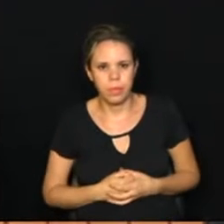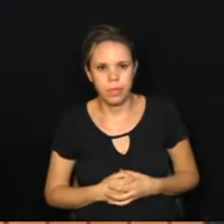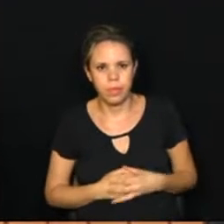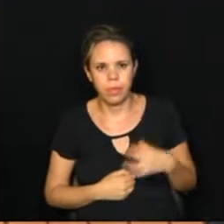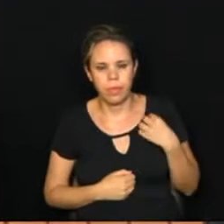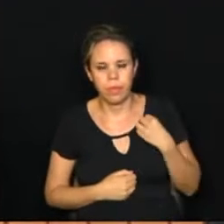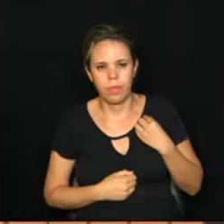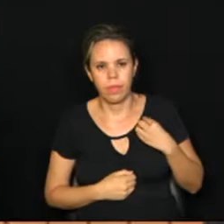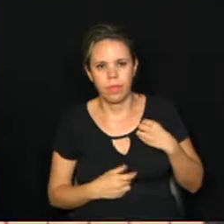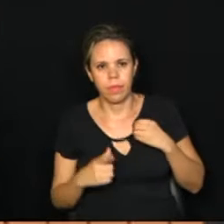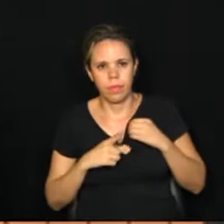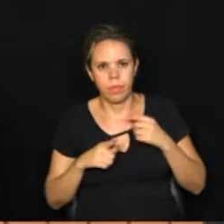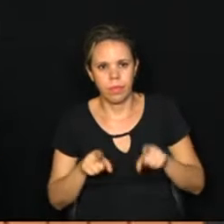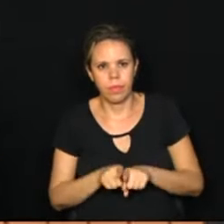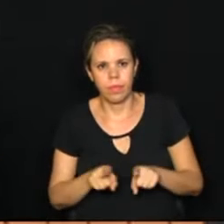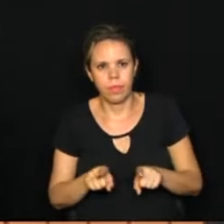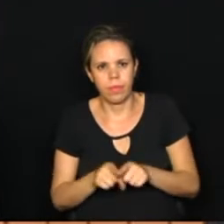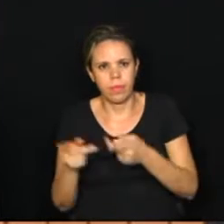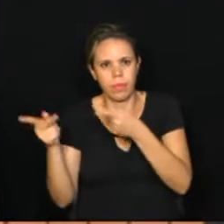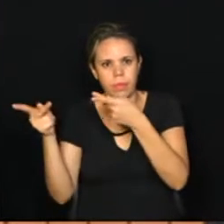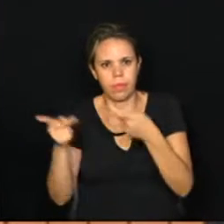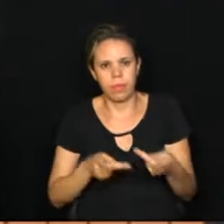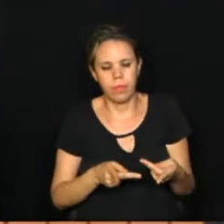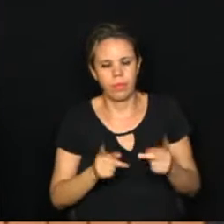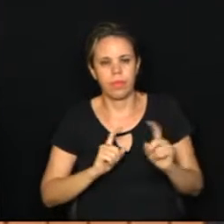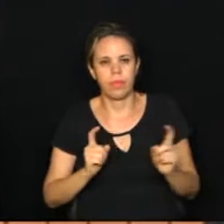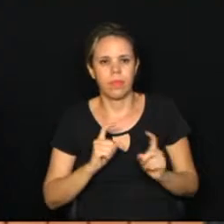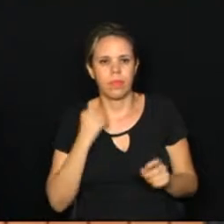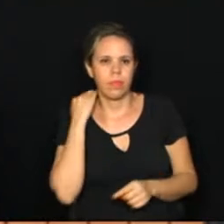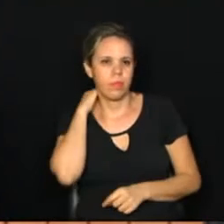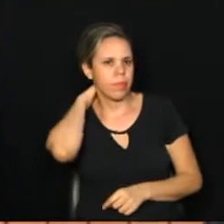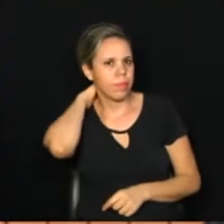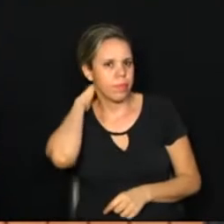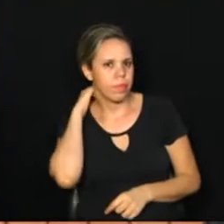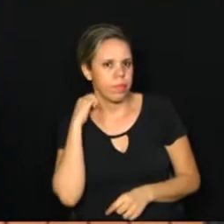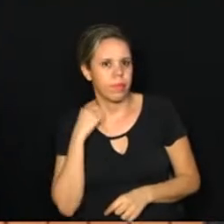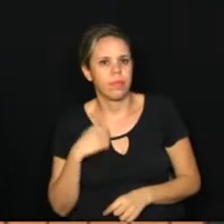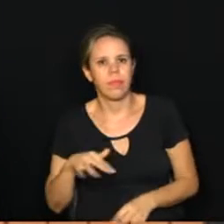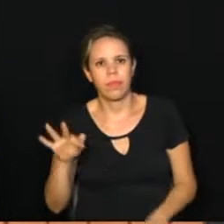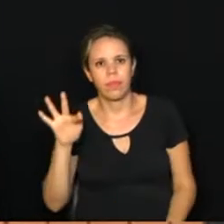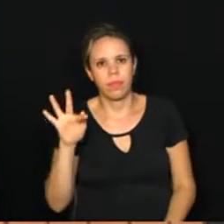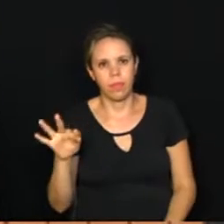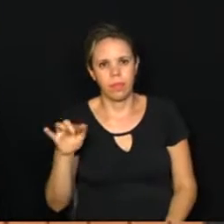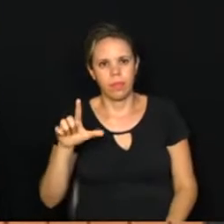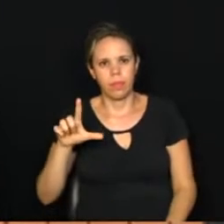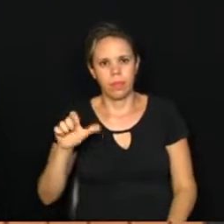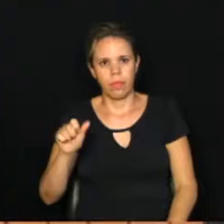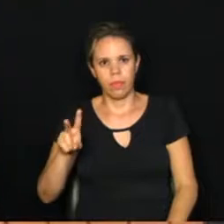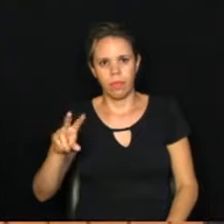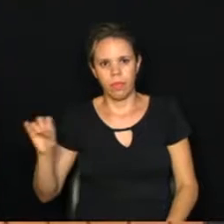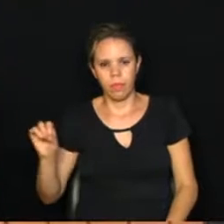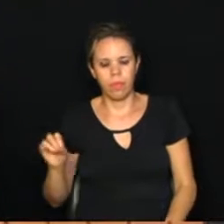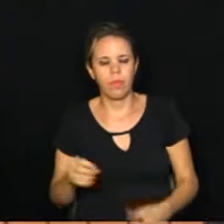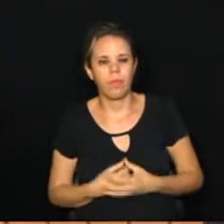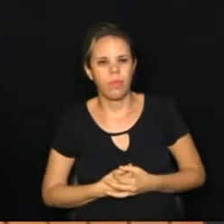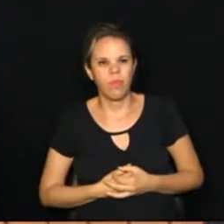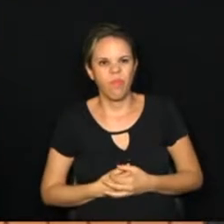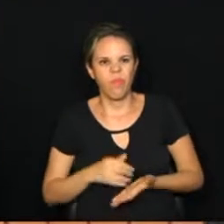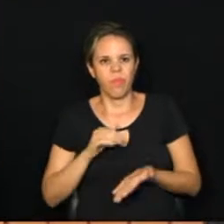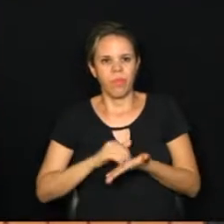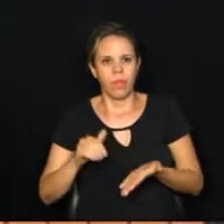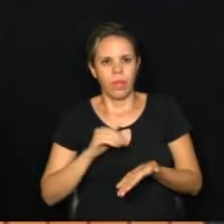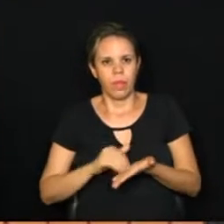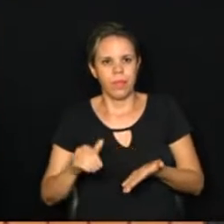E teremos como convidados nessa reunião o Flávio Forte Stênico, que é assessor da